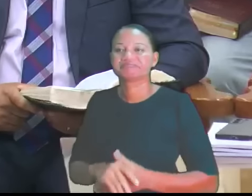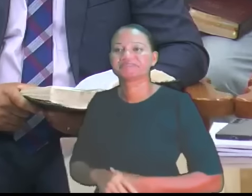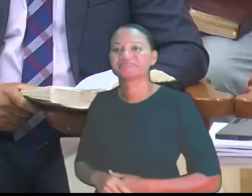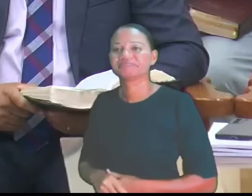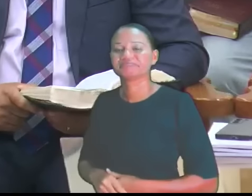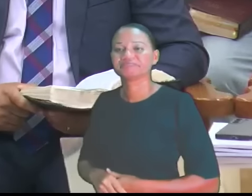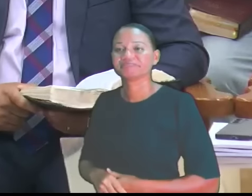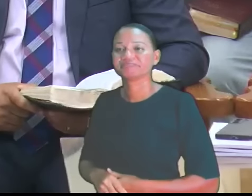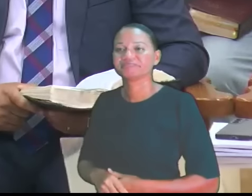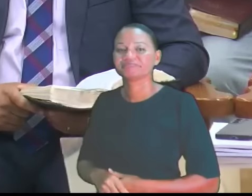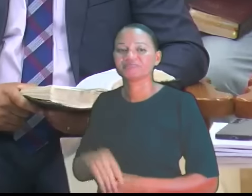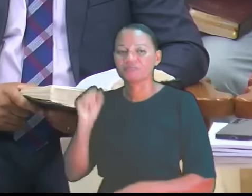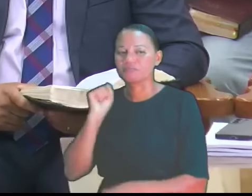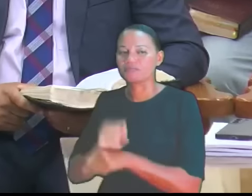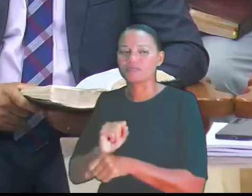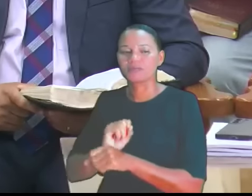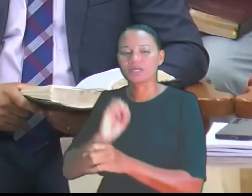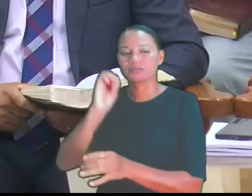Aí o diabo disse: vou parar.